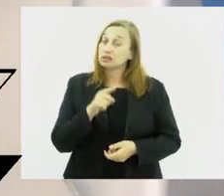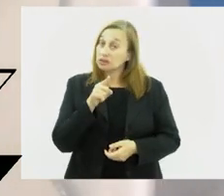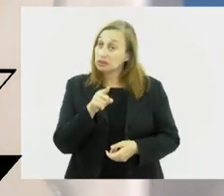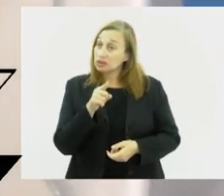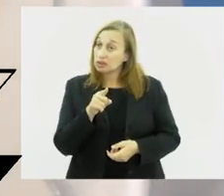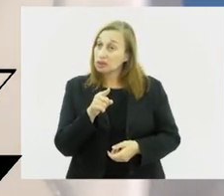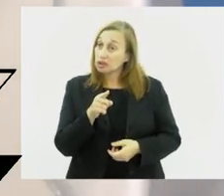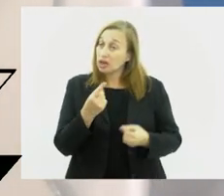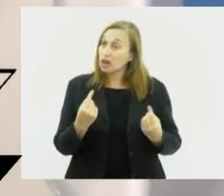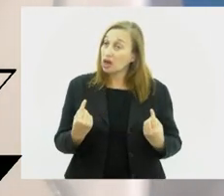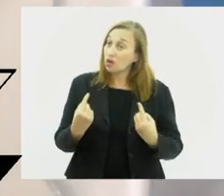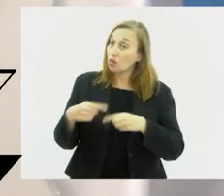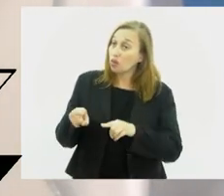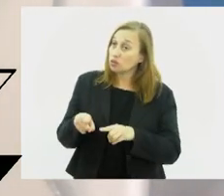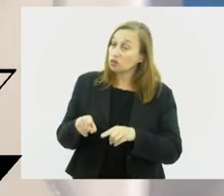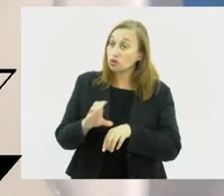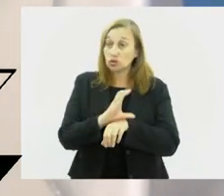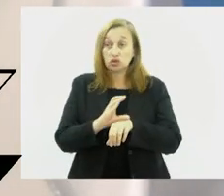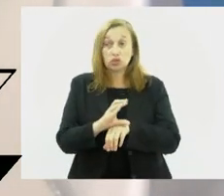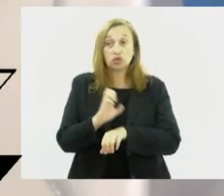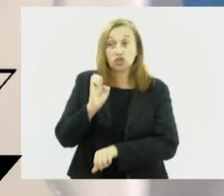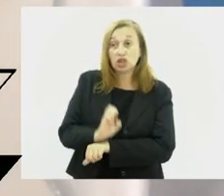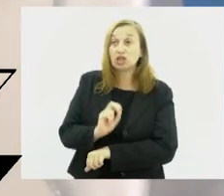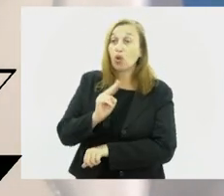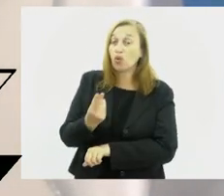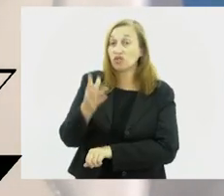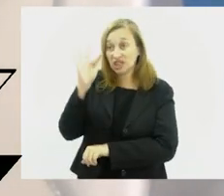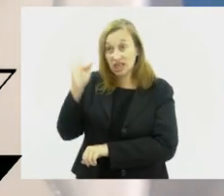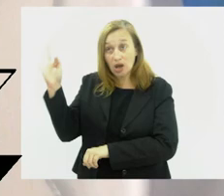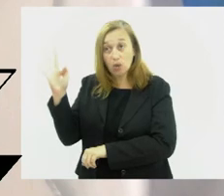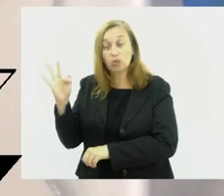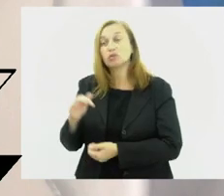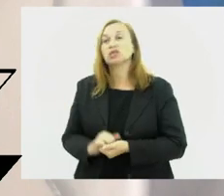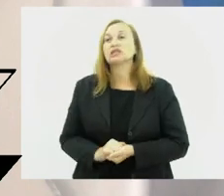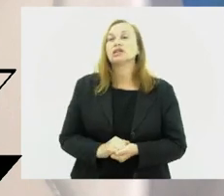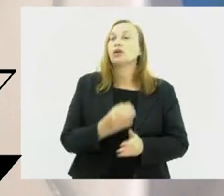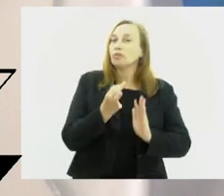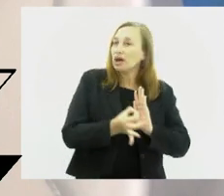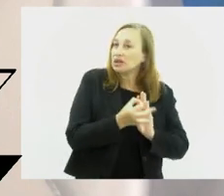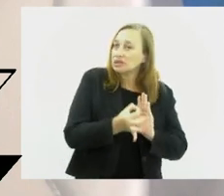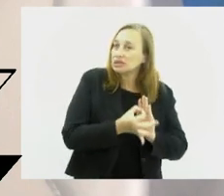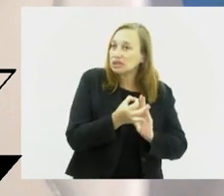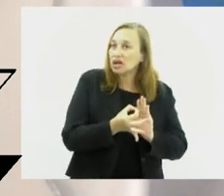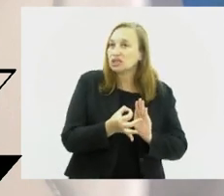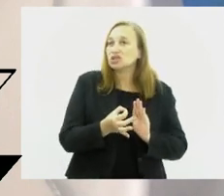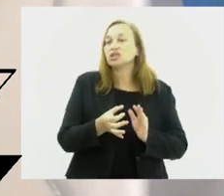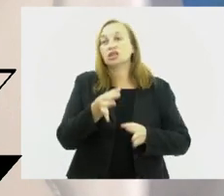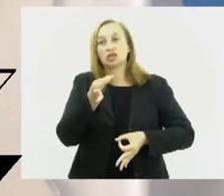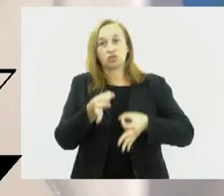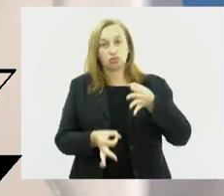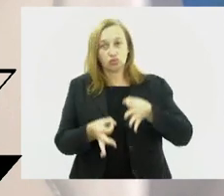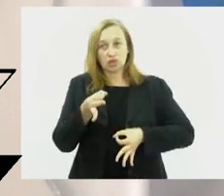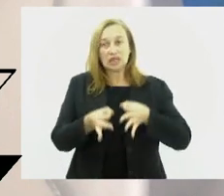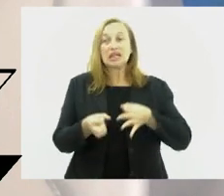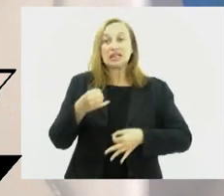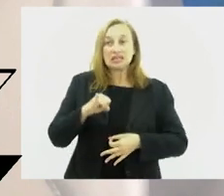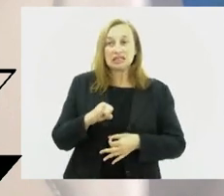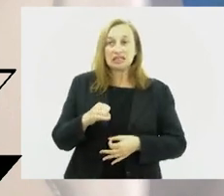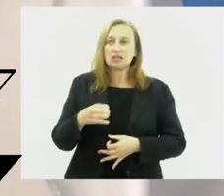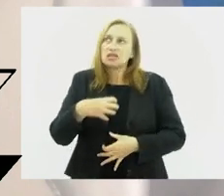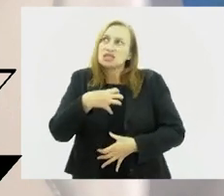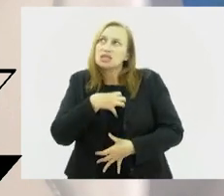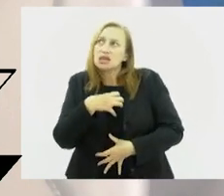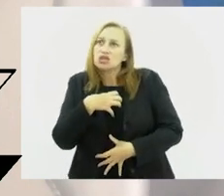proposição contraria a Constituição do Estado ou a Constituição Federal. Damos o parecer pela juridicidade, para saber se ela faz